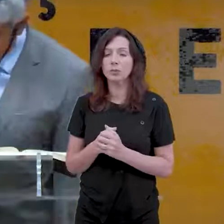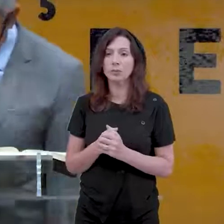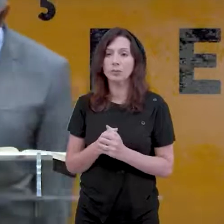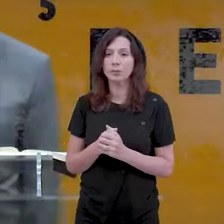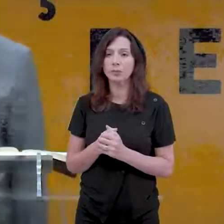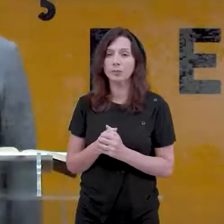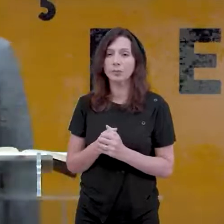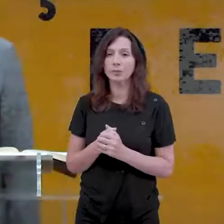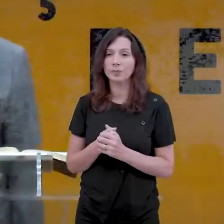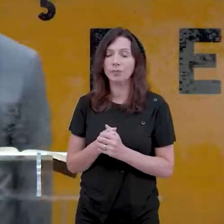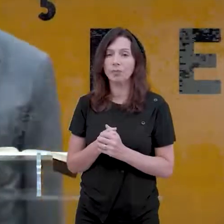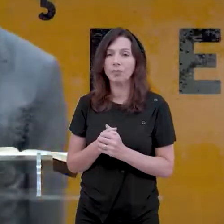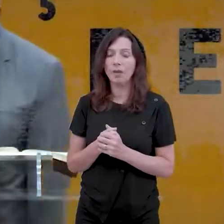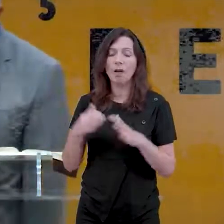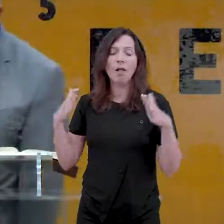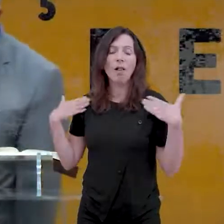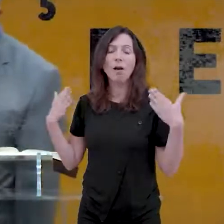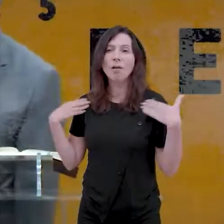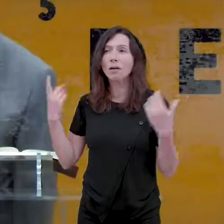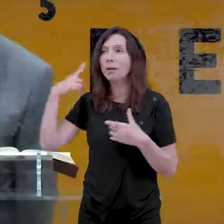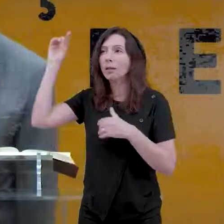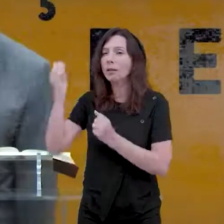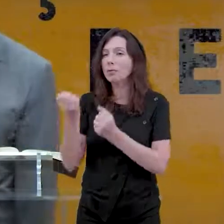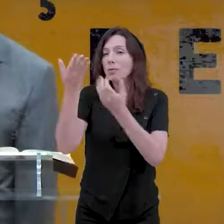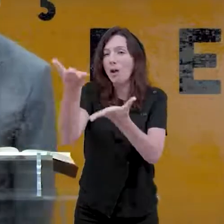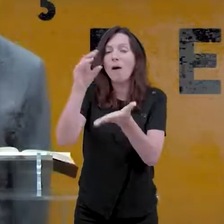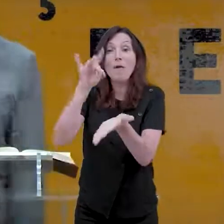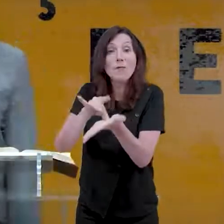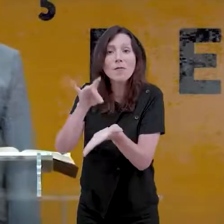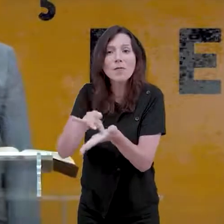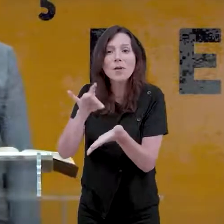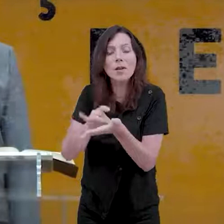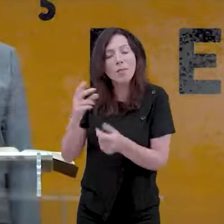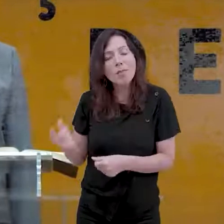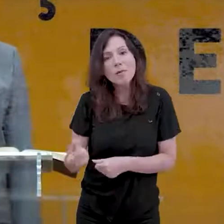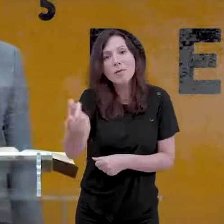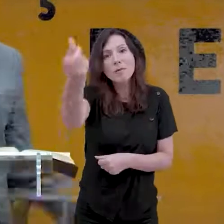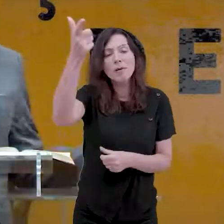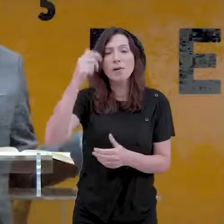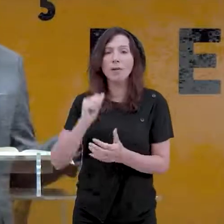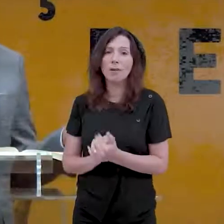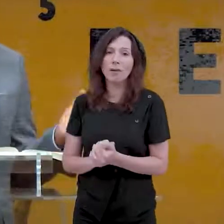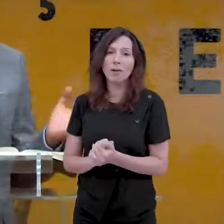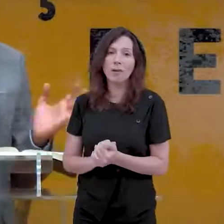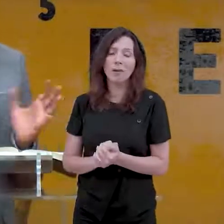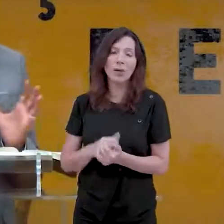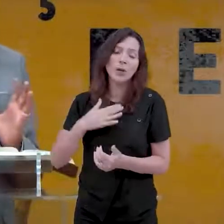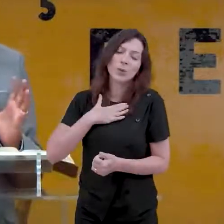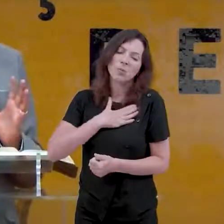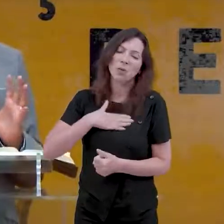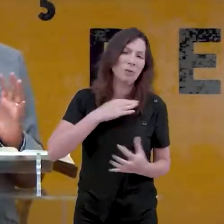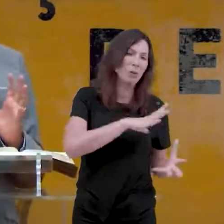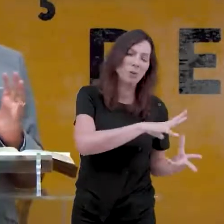A alegria que Deus oferece para você é alegria verdadeira e eterna. Os prazeres do mundo